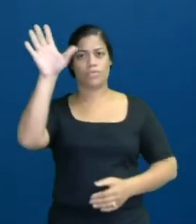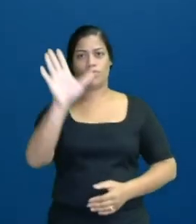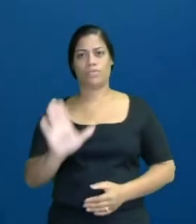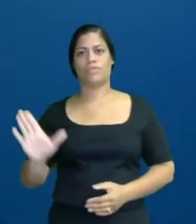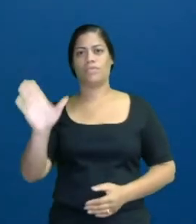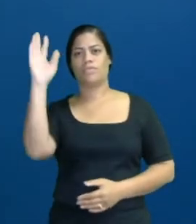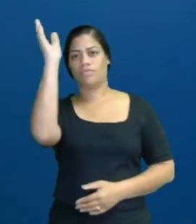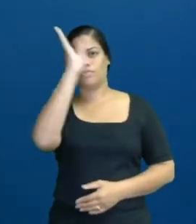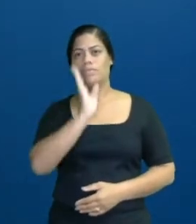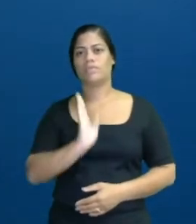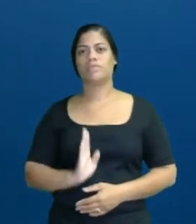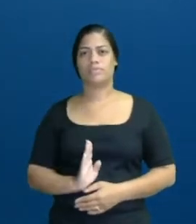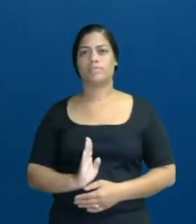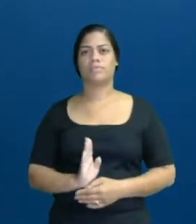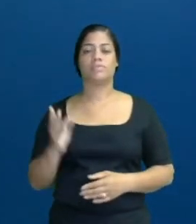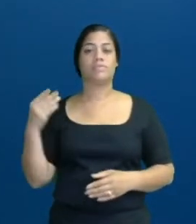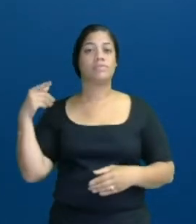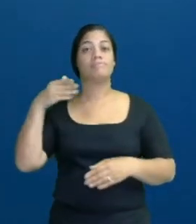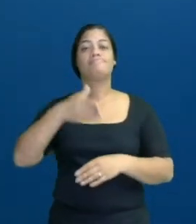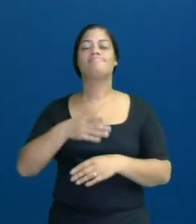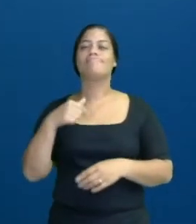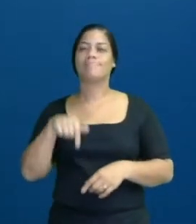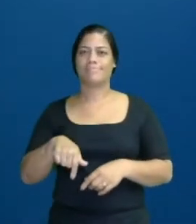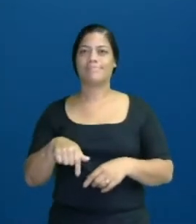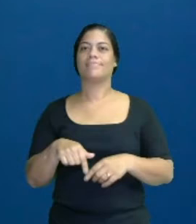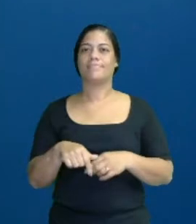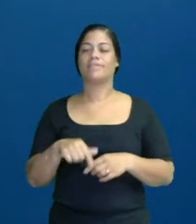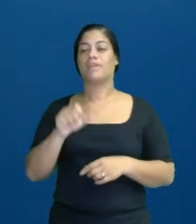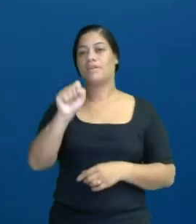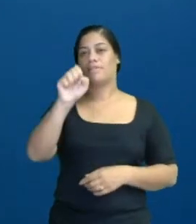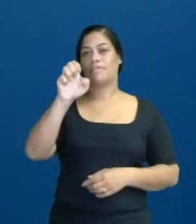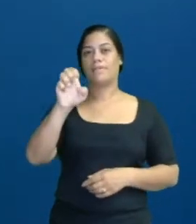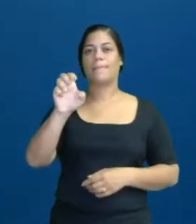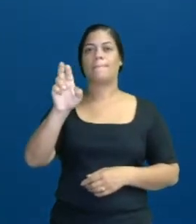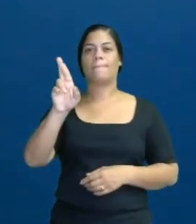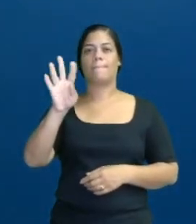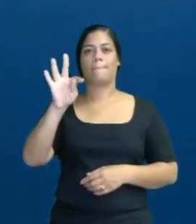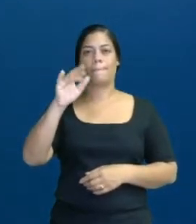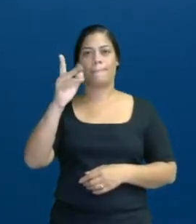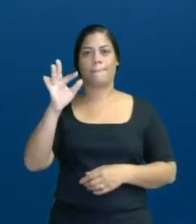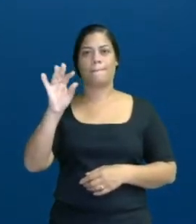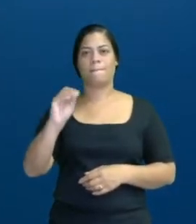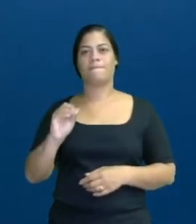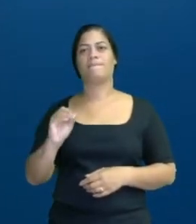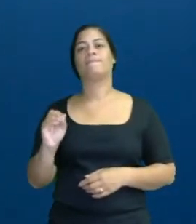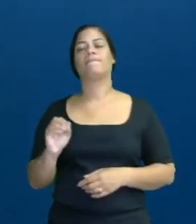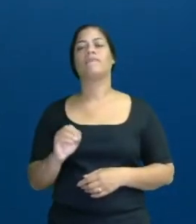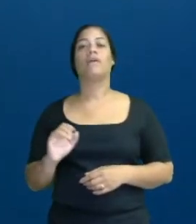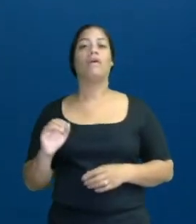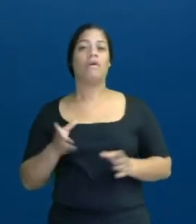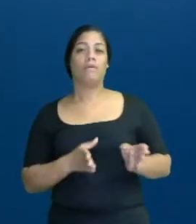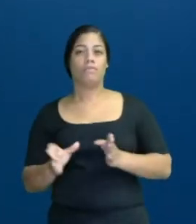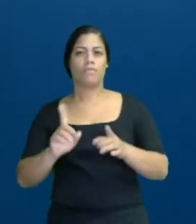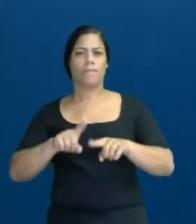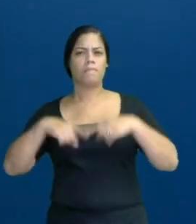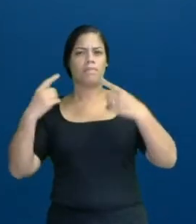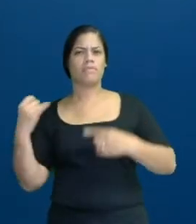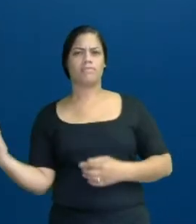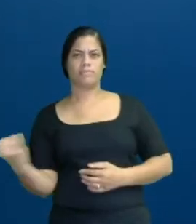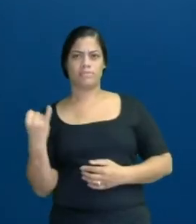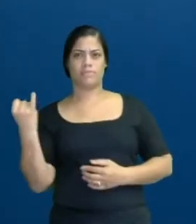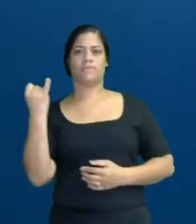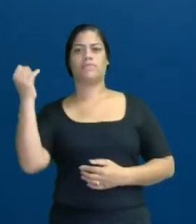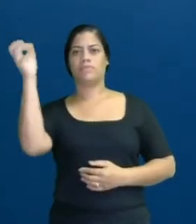brasileiro, certo? Lá dentro do nosso sertão, a gente vai ter. Os principais rios do Brasil, né? Quando a gente